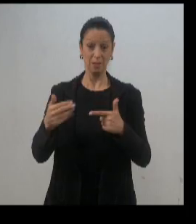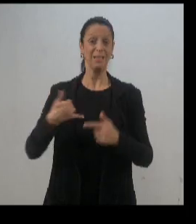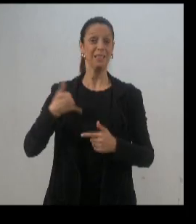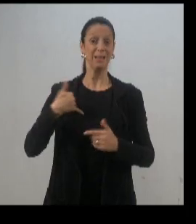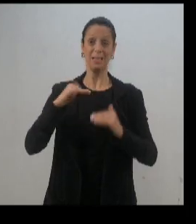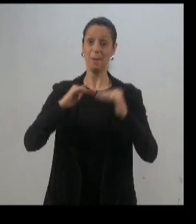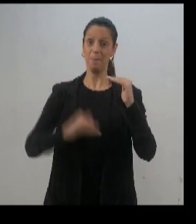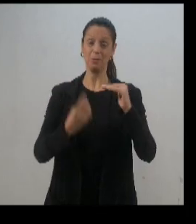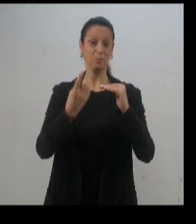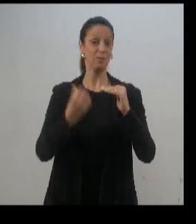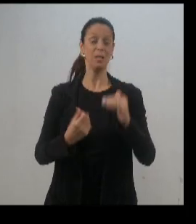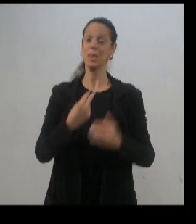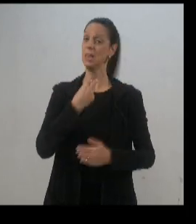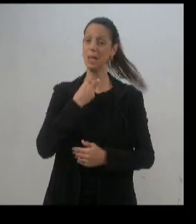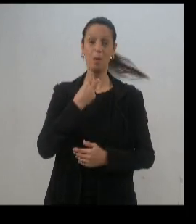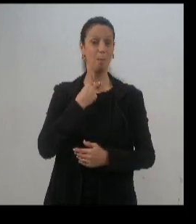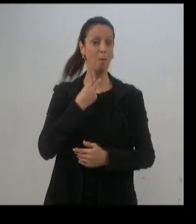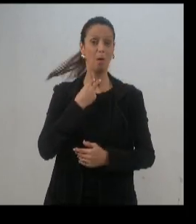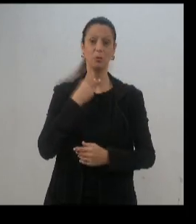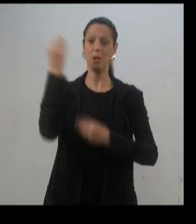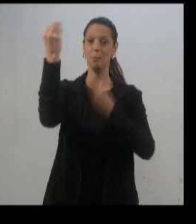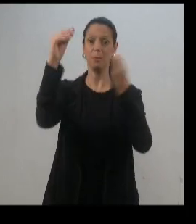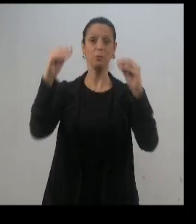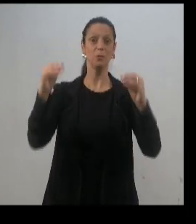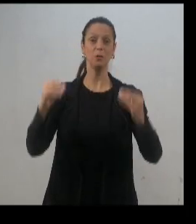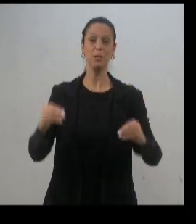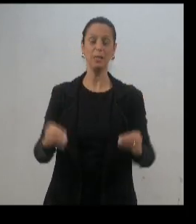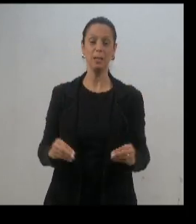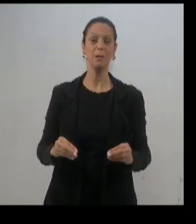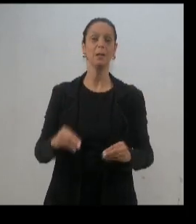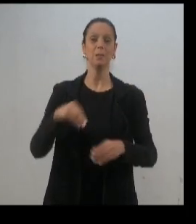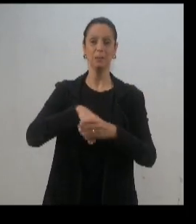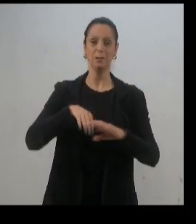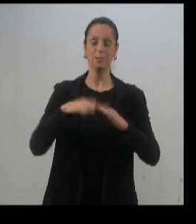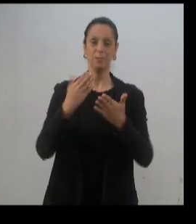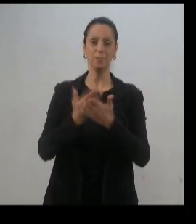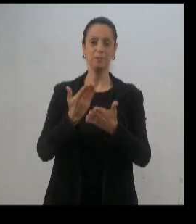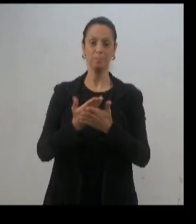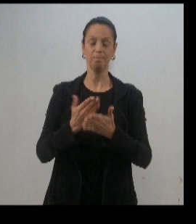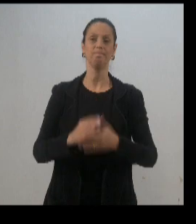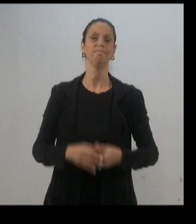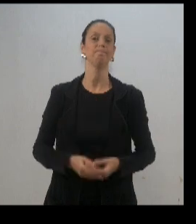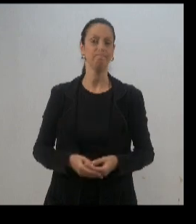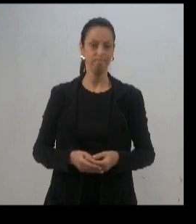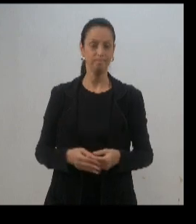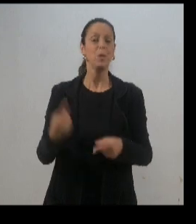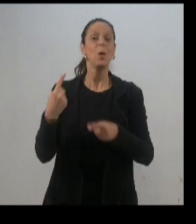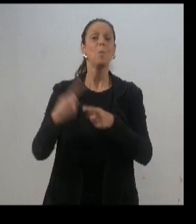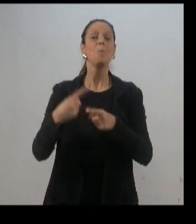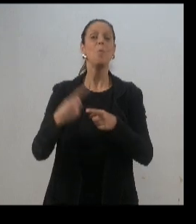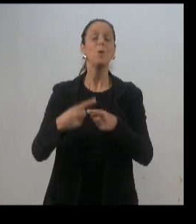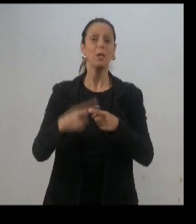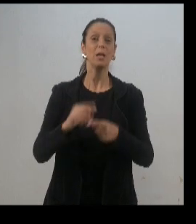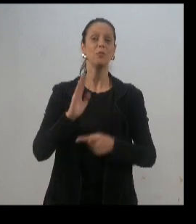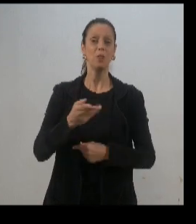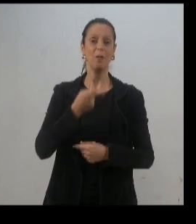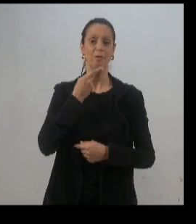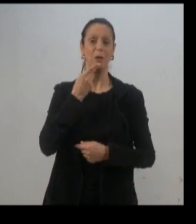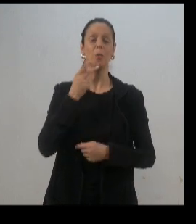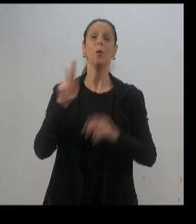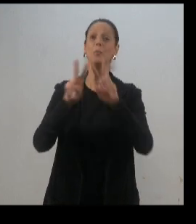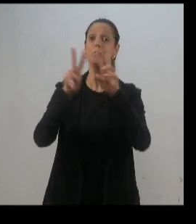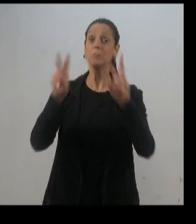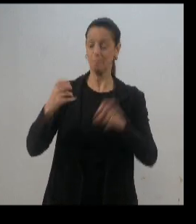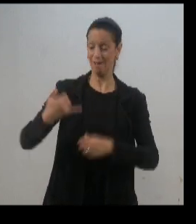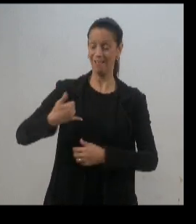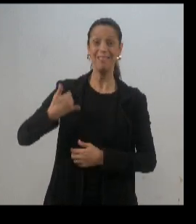anos não poderia estar em um ambiente escolar. Por que a classificação é de 16 anos, senhores? Por